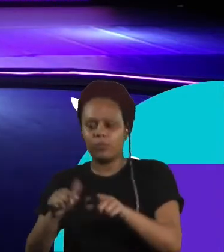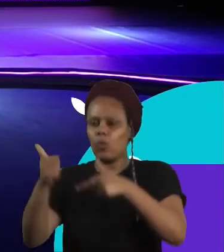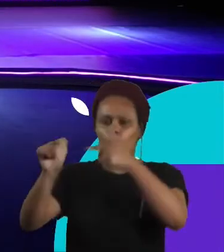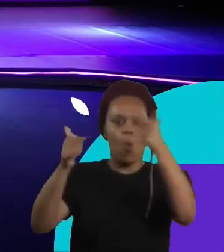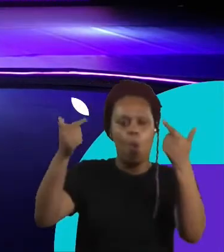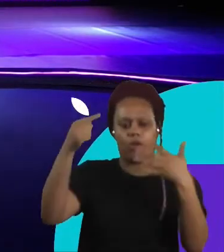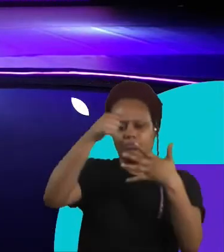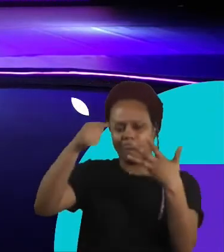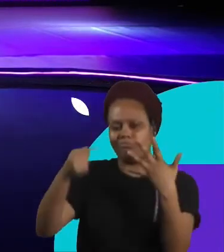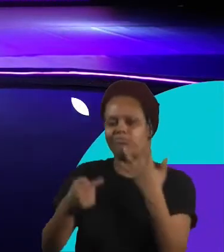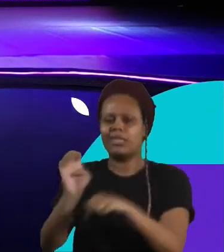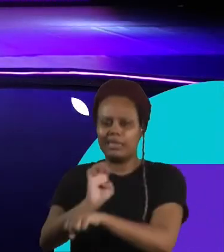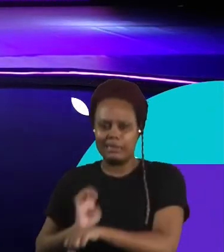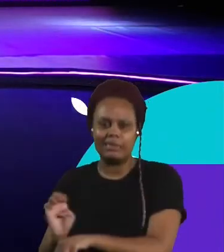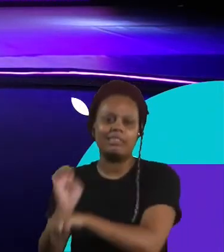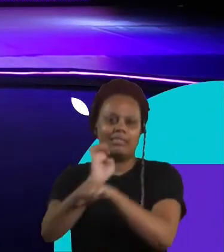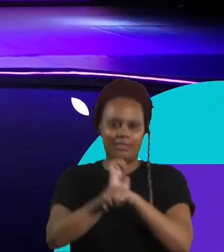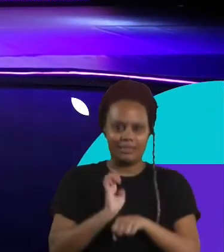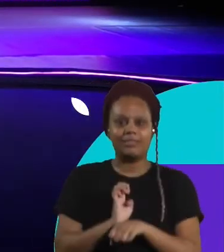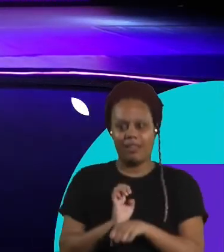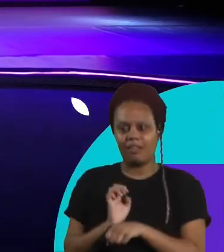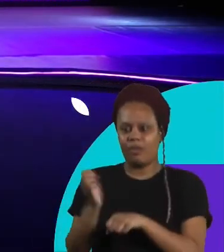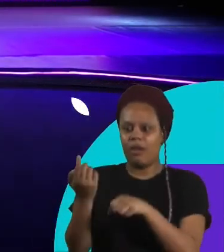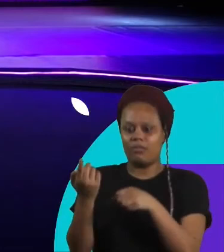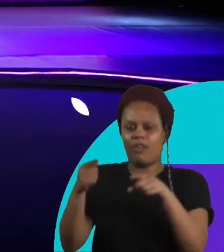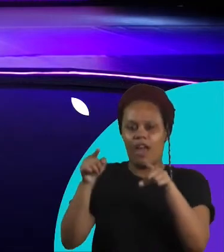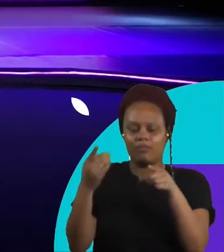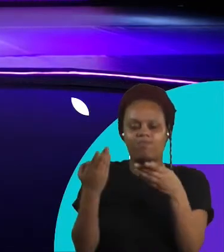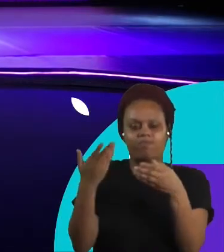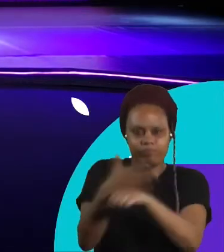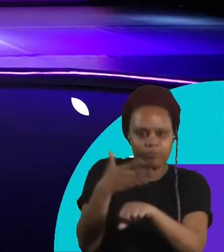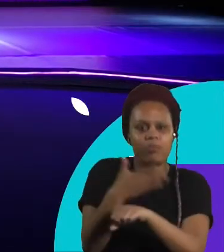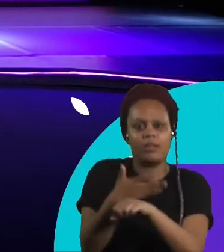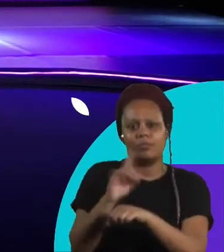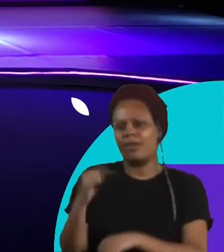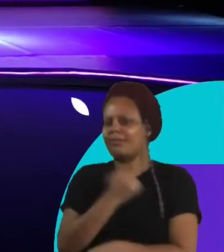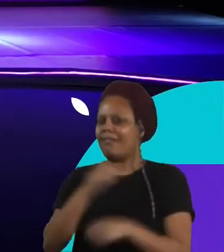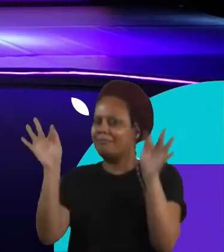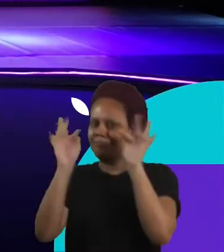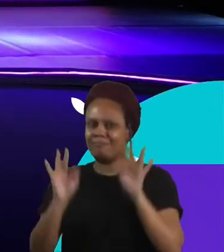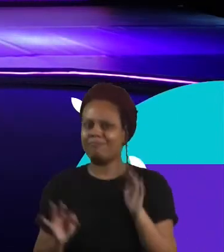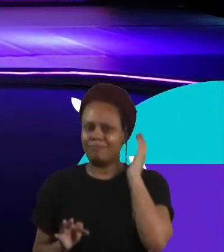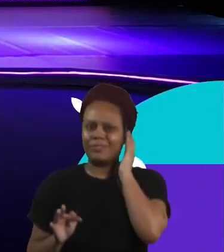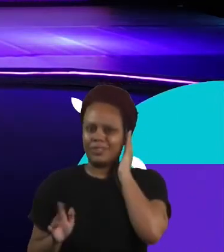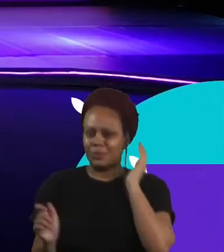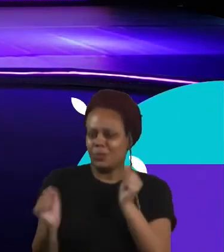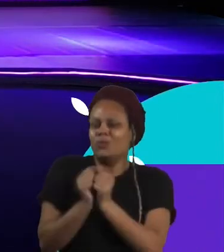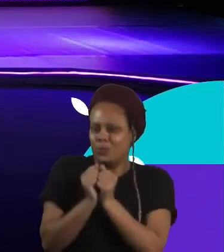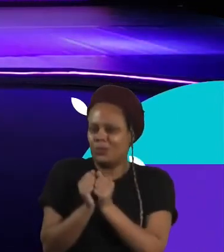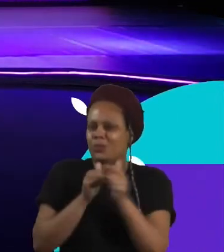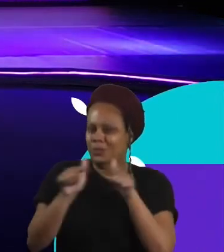estados, pilotos e todo mundo que vai participar, e a gente é muito feliz por poder fazer parte disso. A Luciana vai falar, mas eu